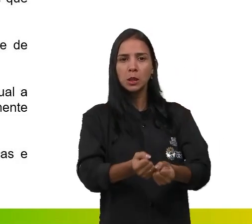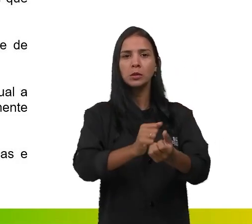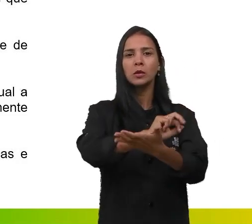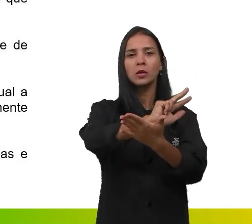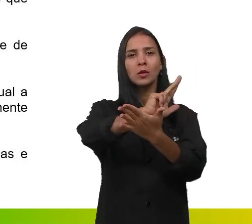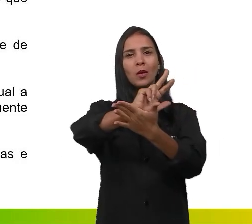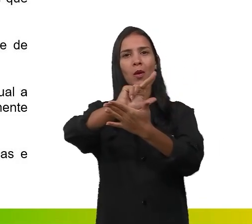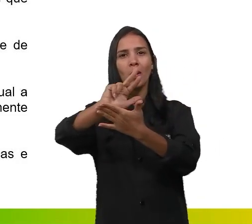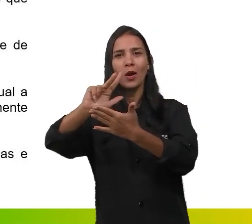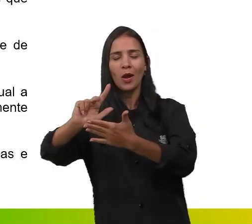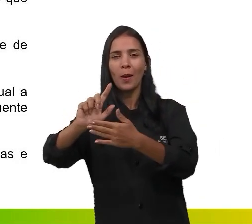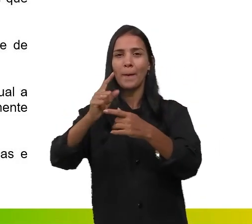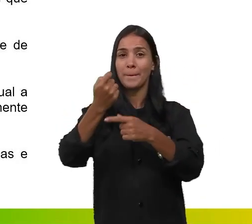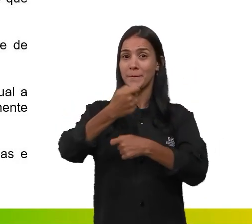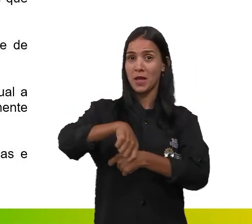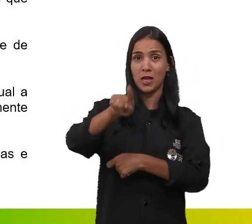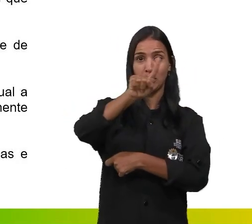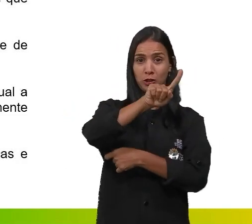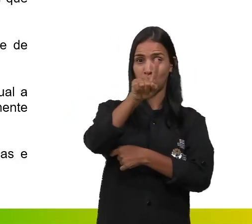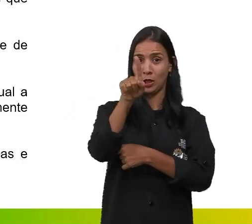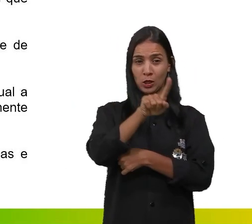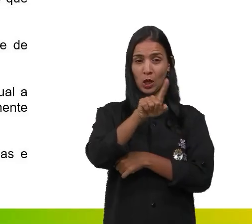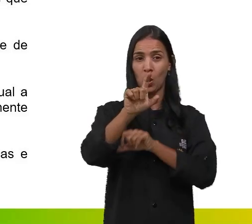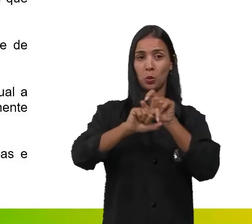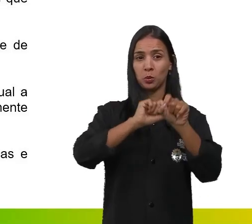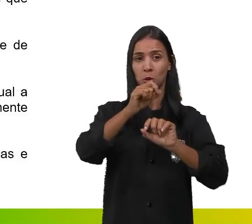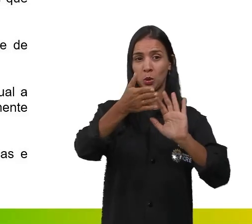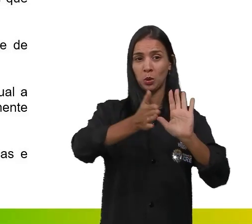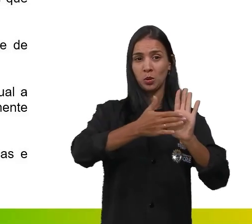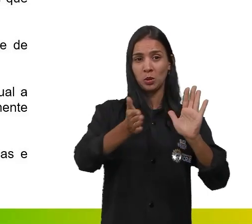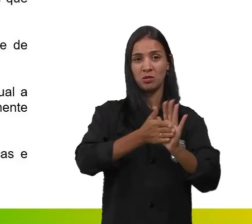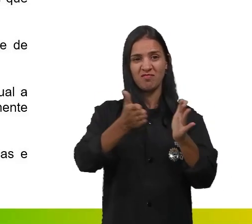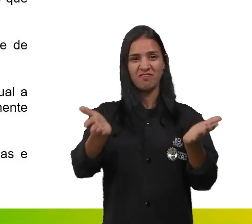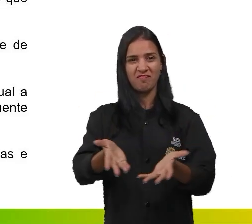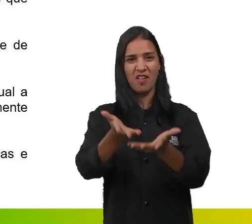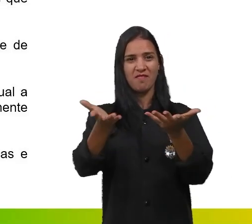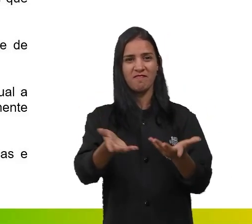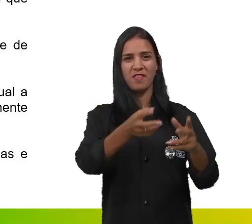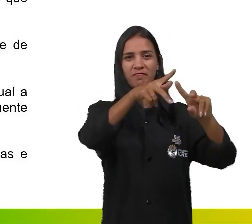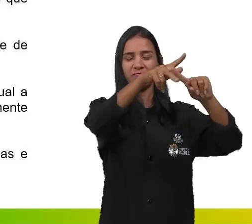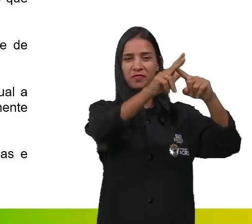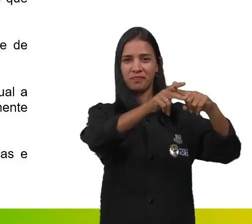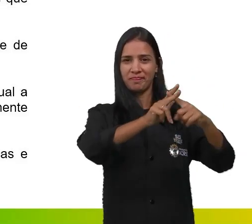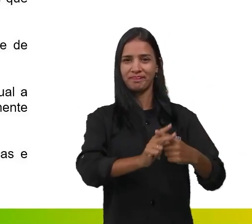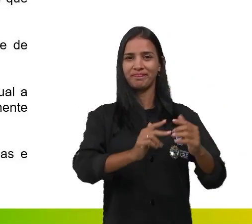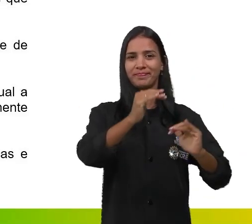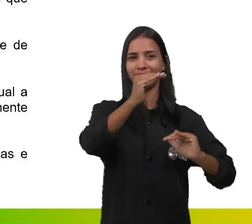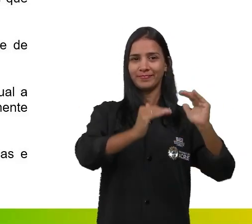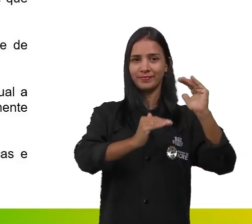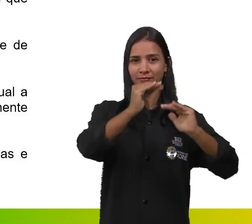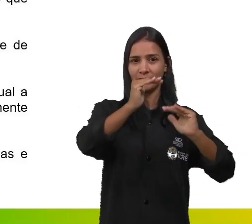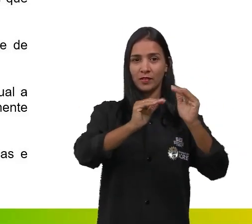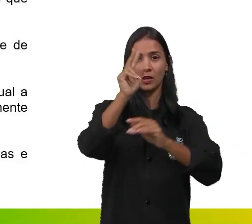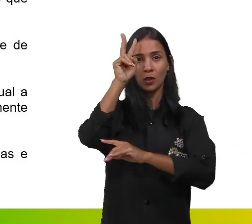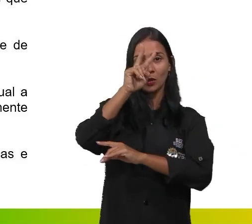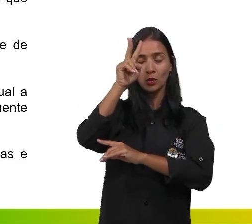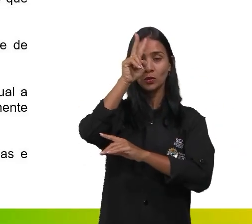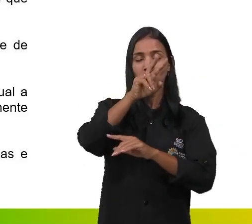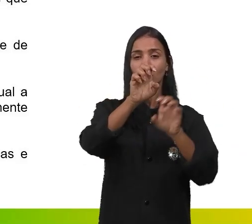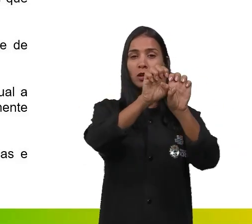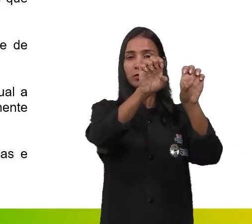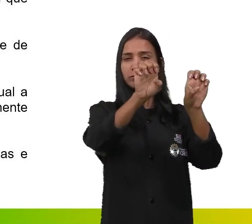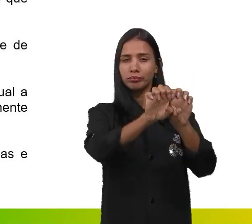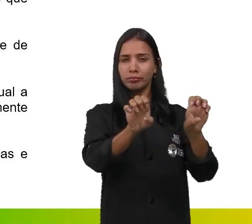diferença, sem a necessidade de promover ações que corrijam desigualdades históricas